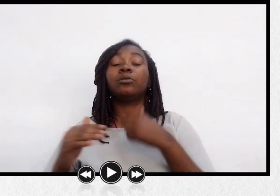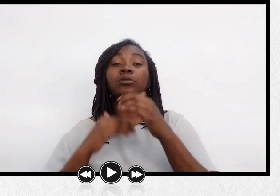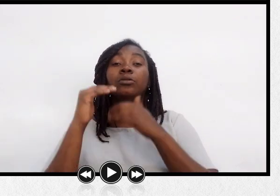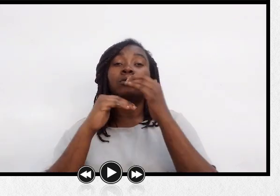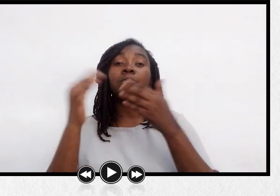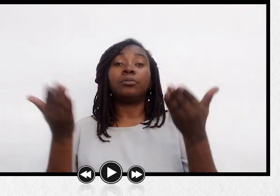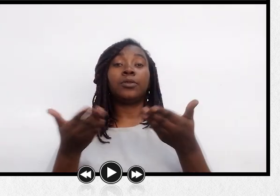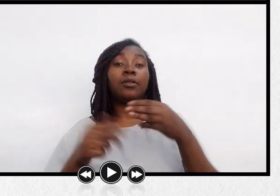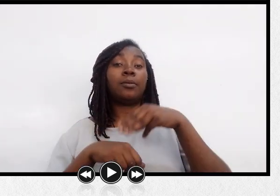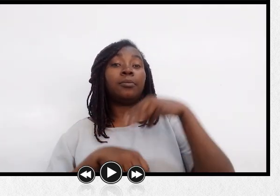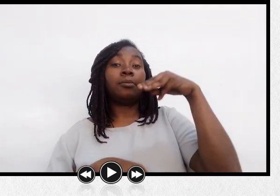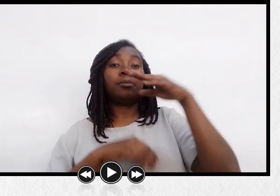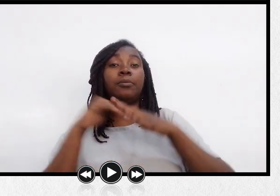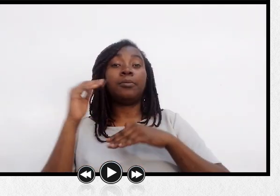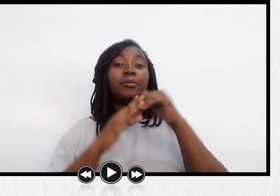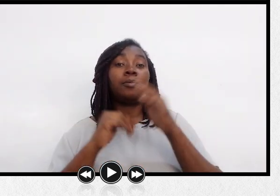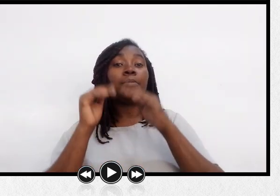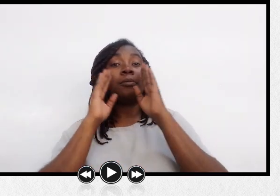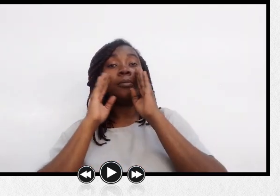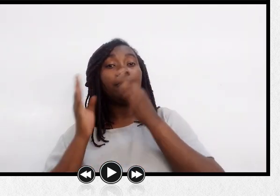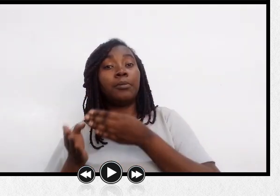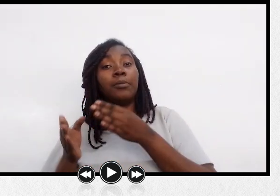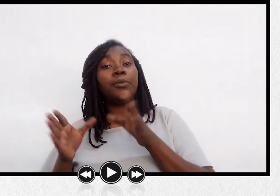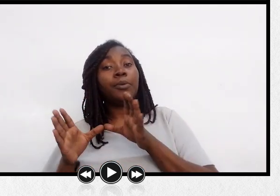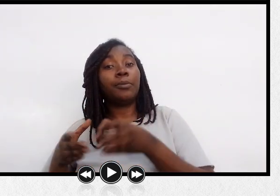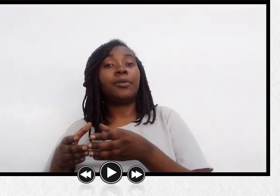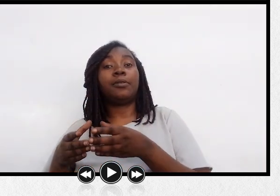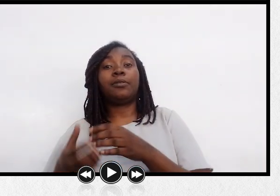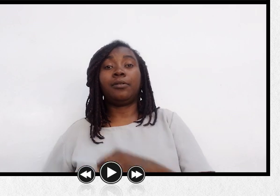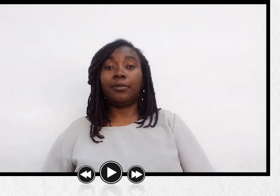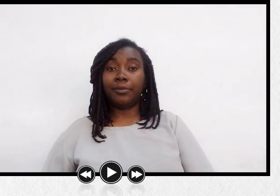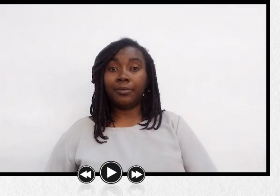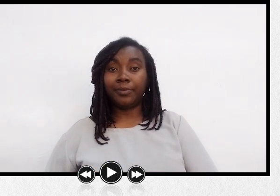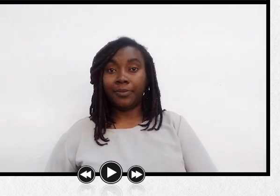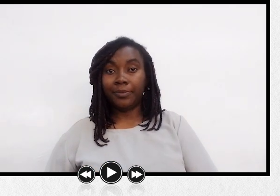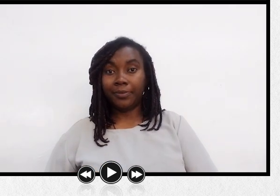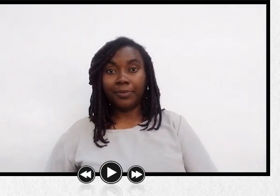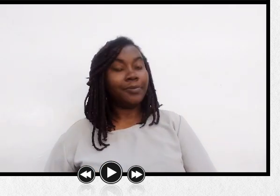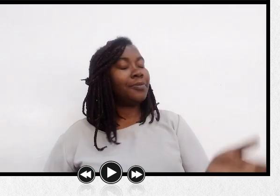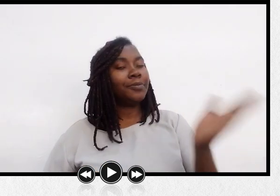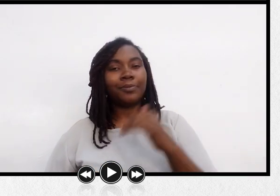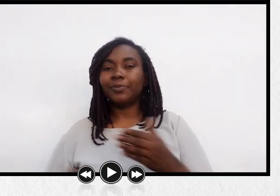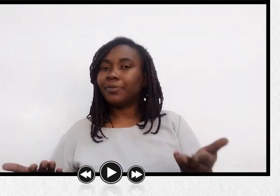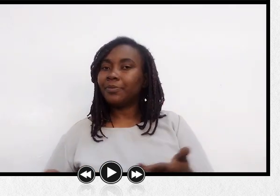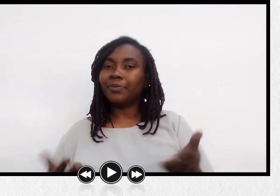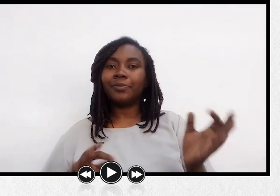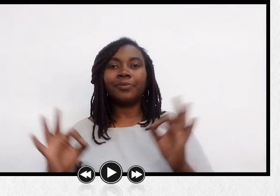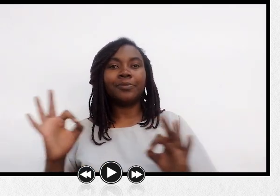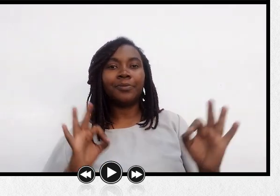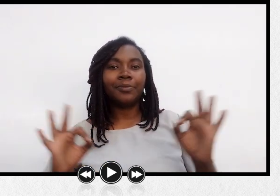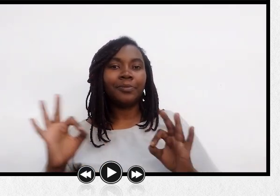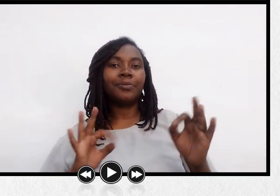um mestrado profissional voltado para o comitê. E vamos agora elaborar